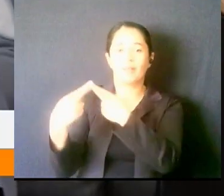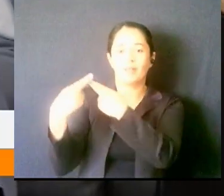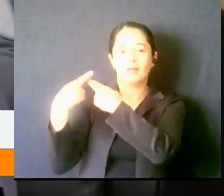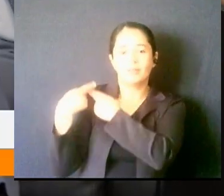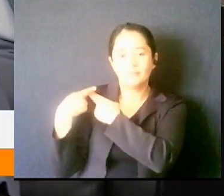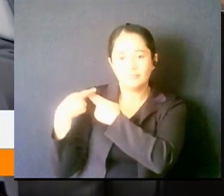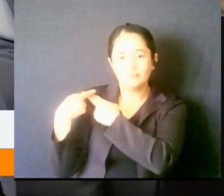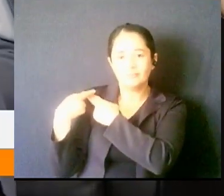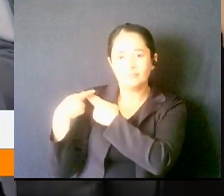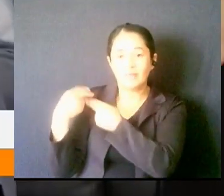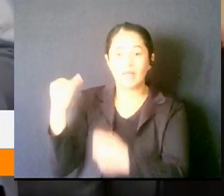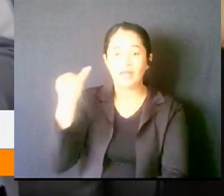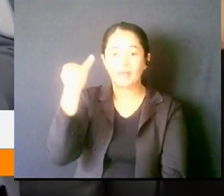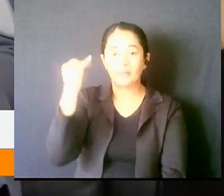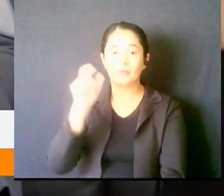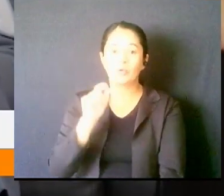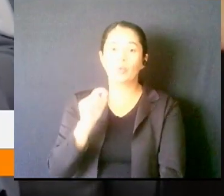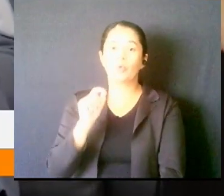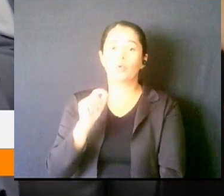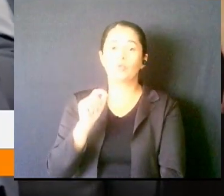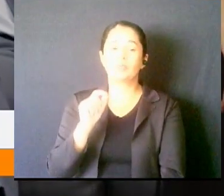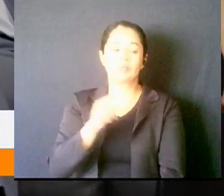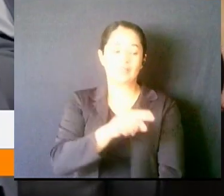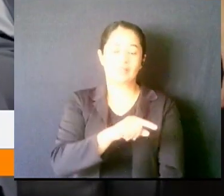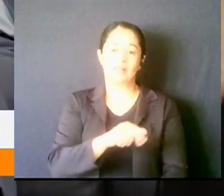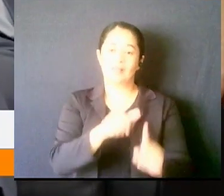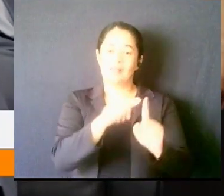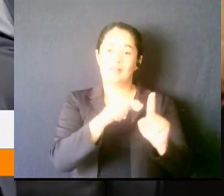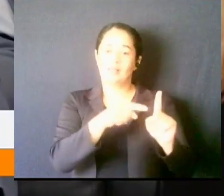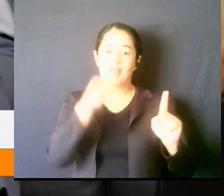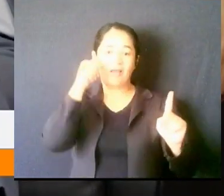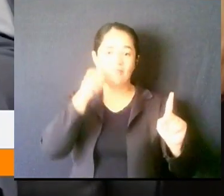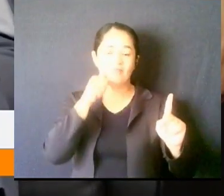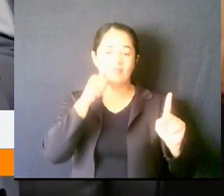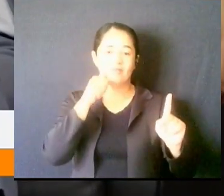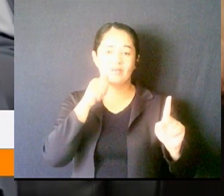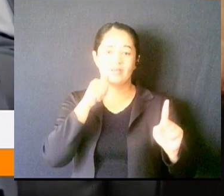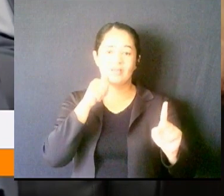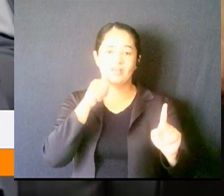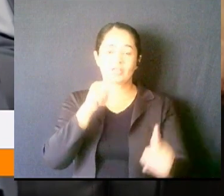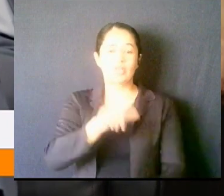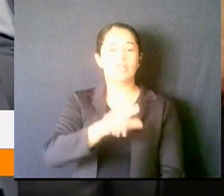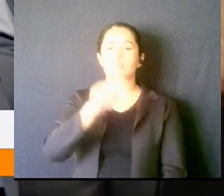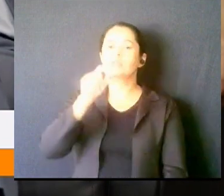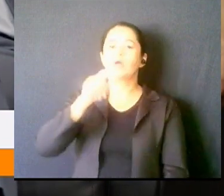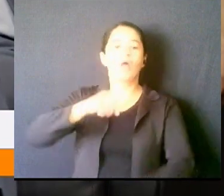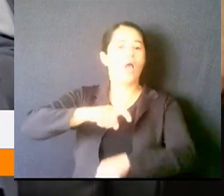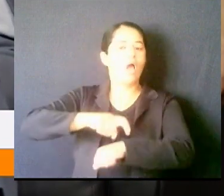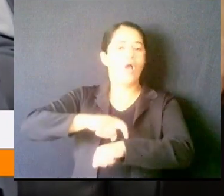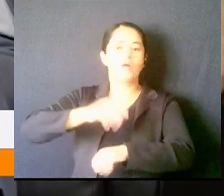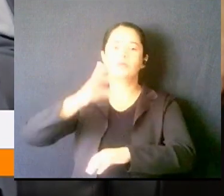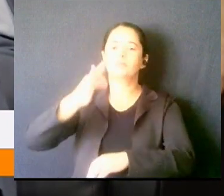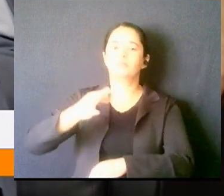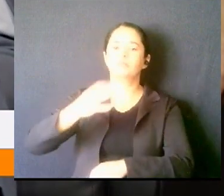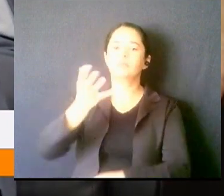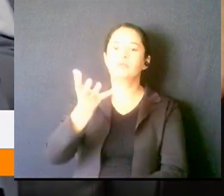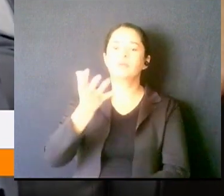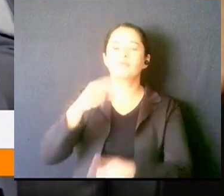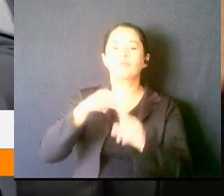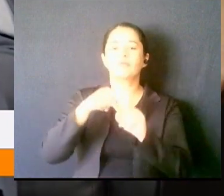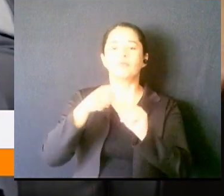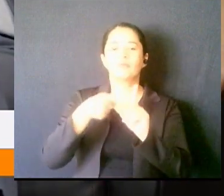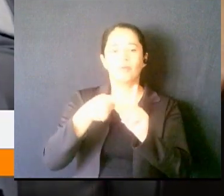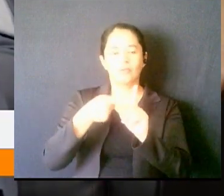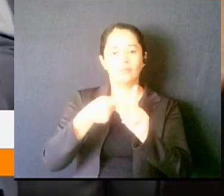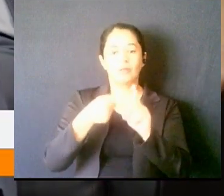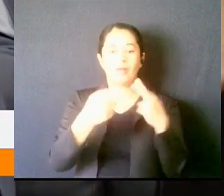mulher tenha autonomia para poder decidir o momento de engravidar, essa responsabilidade também tem que